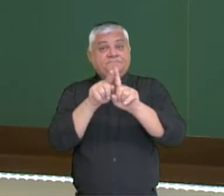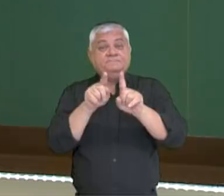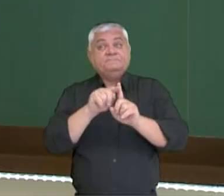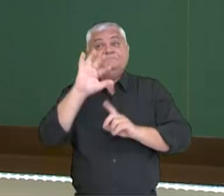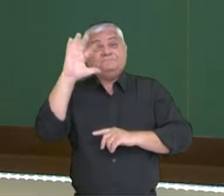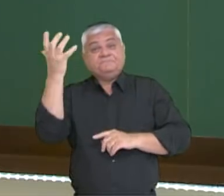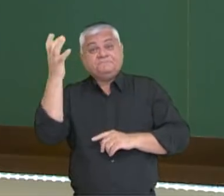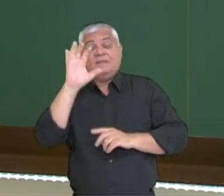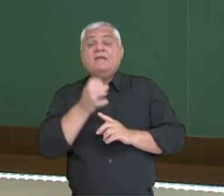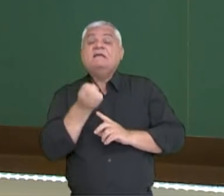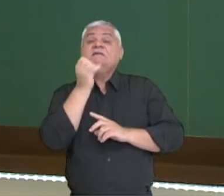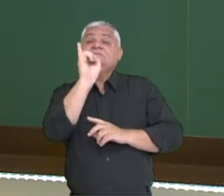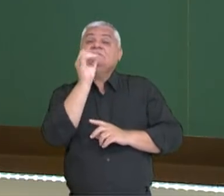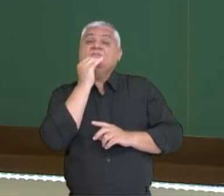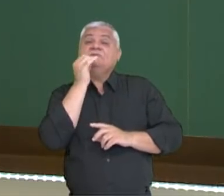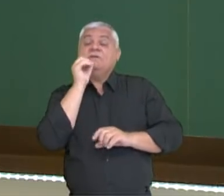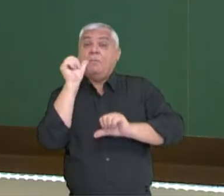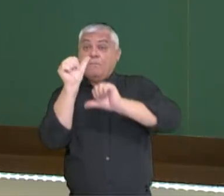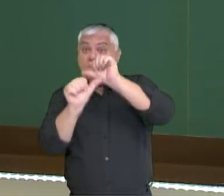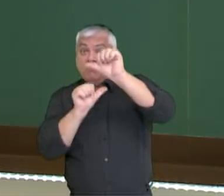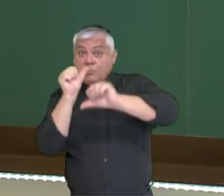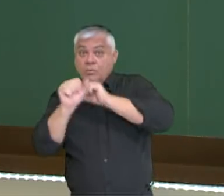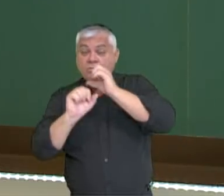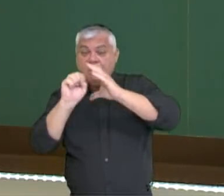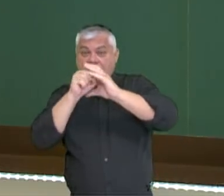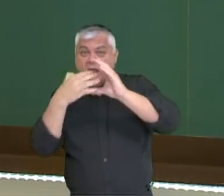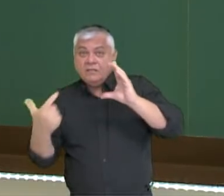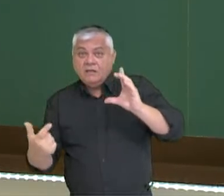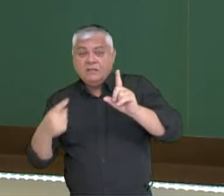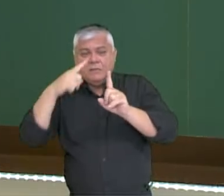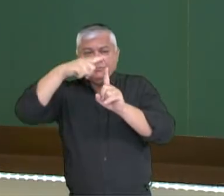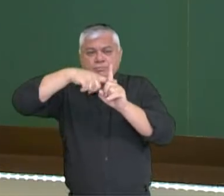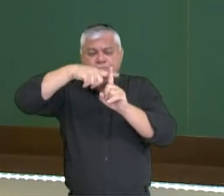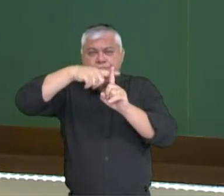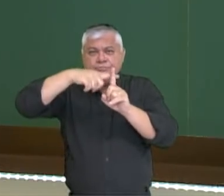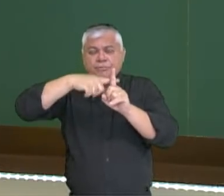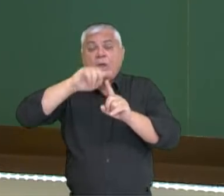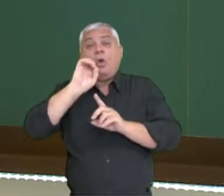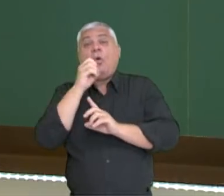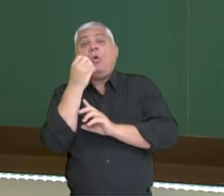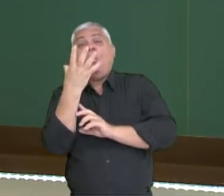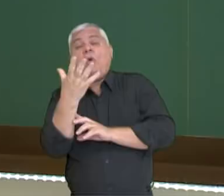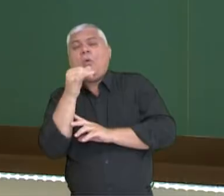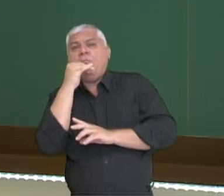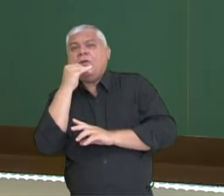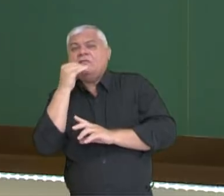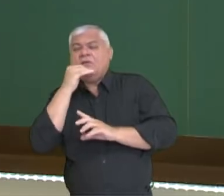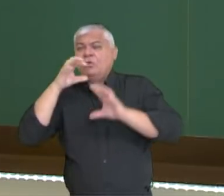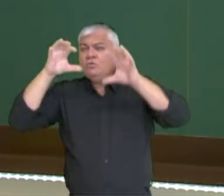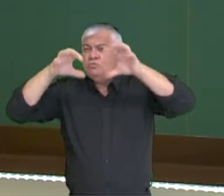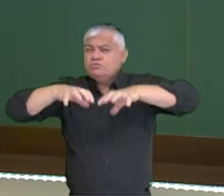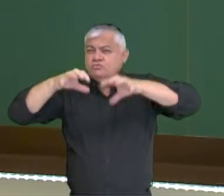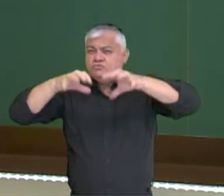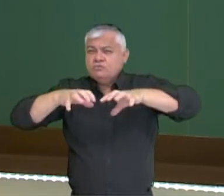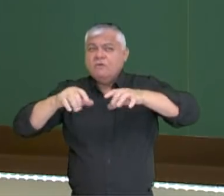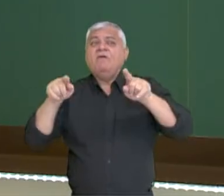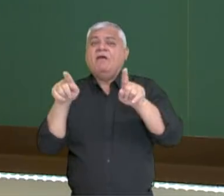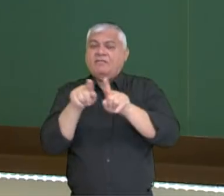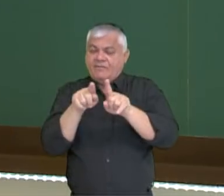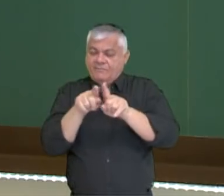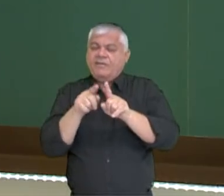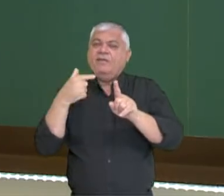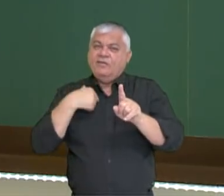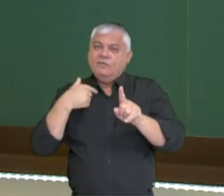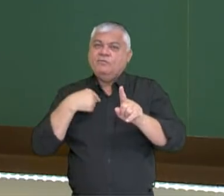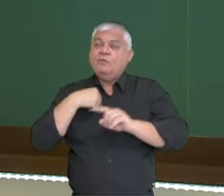portanto. Se muda aquela característica de temperatura ou se interfere na quantidade de chuva, eu estou interferindo ali